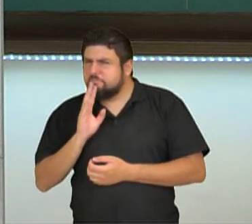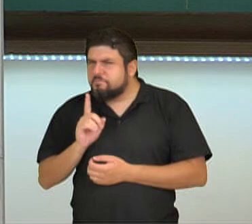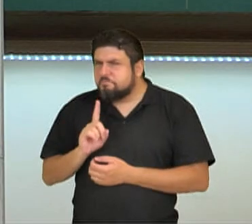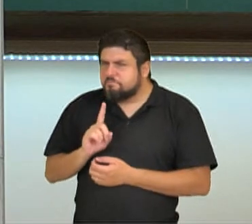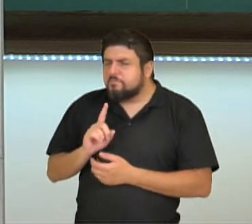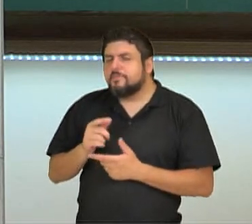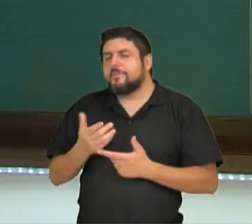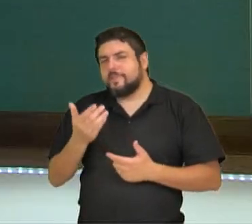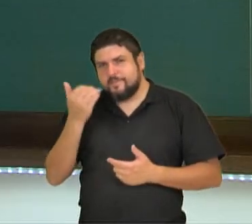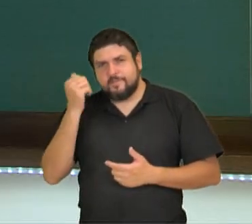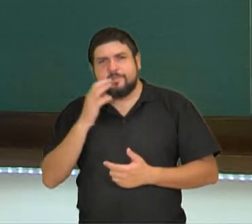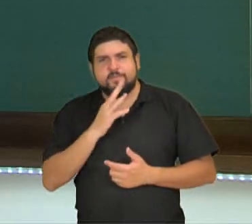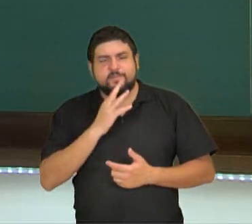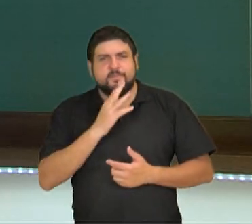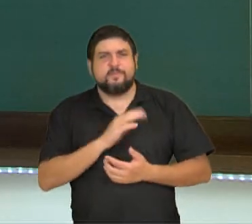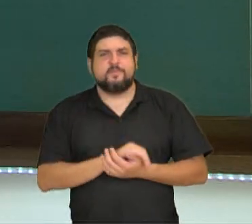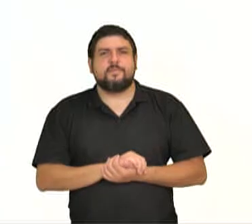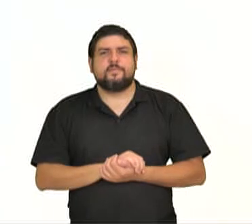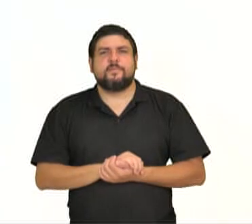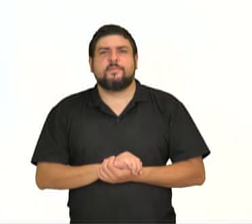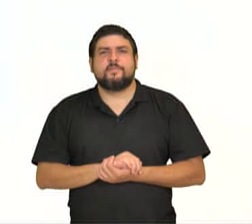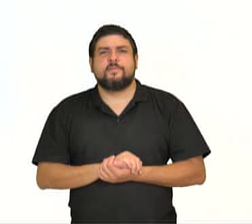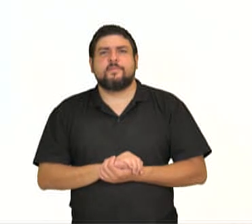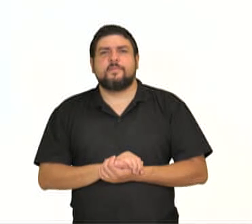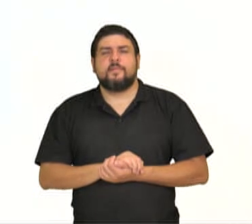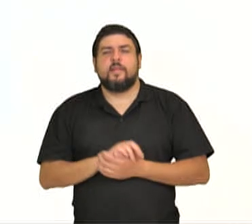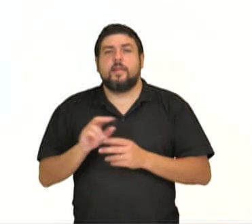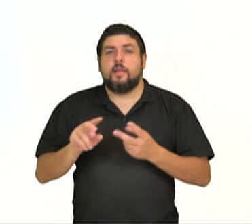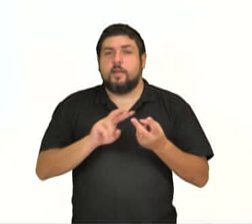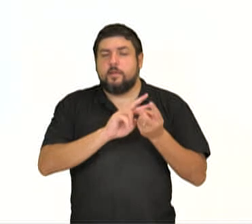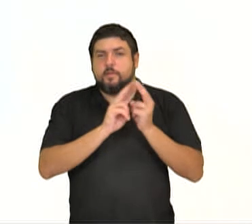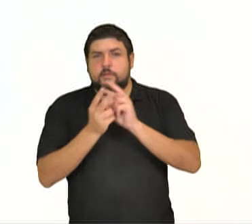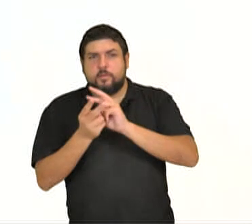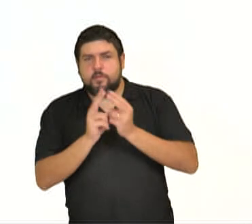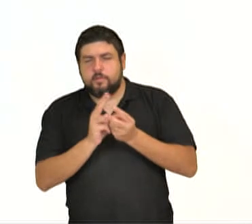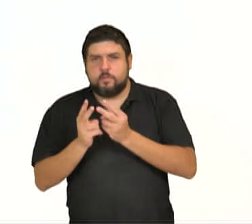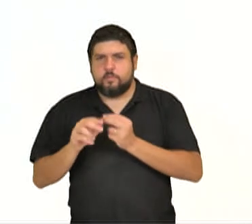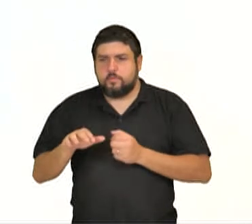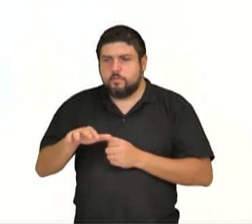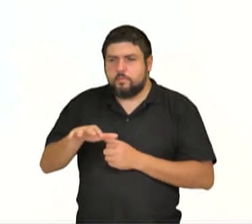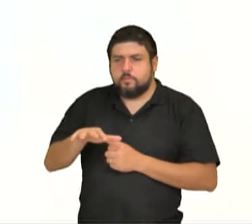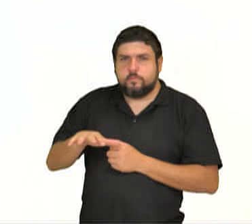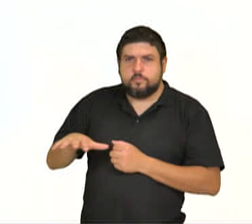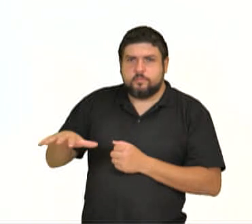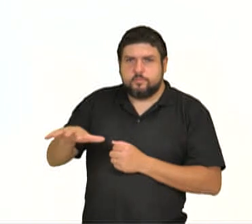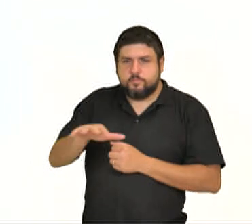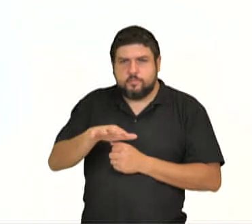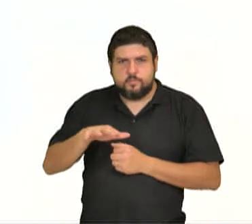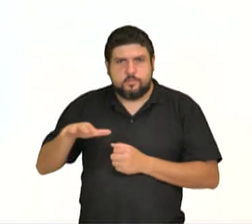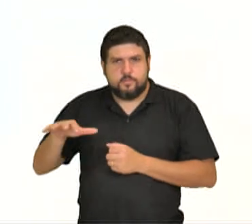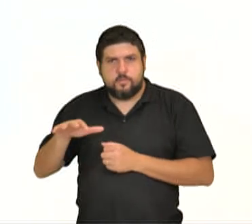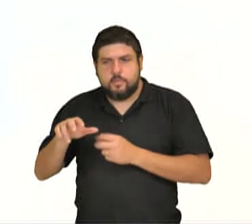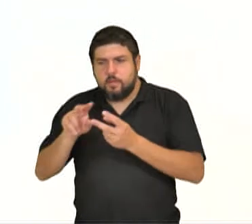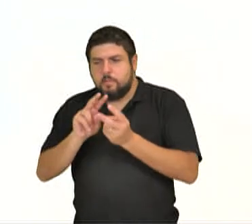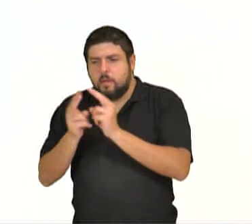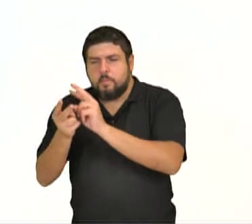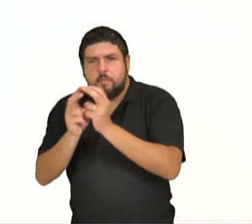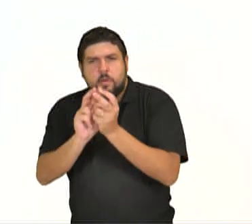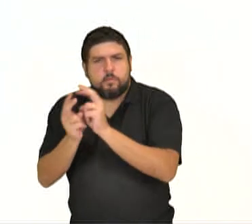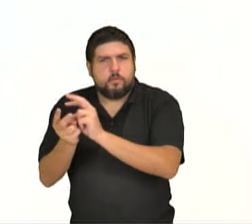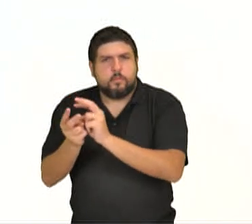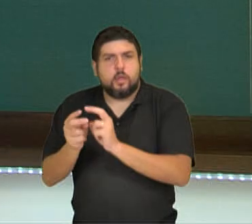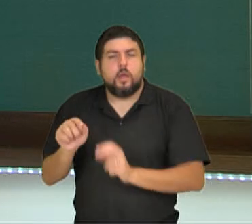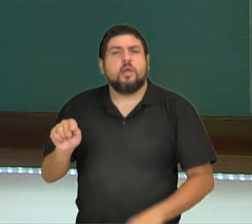então? Olha só, na capoeira, o espaço de execução é a roda,